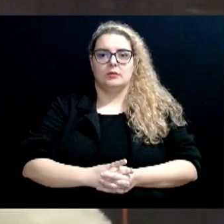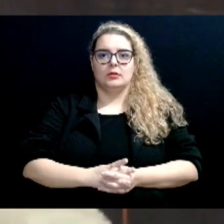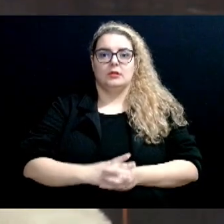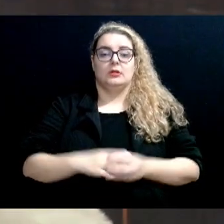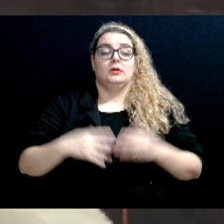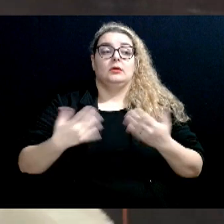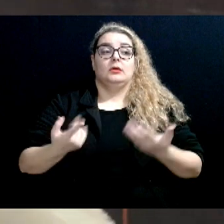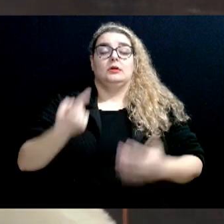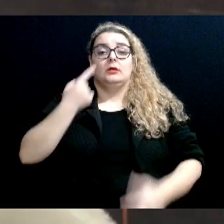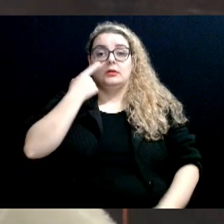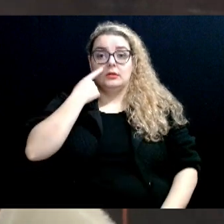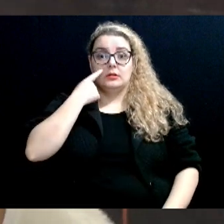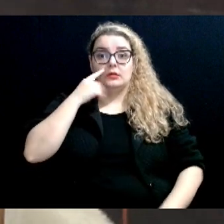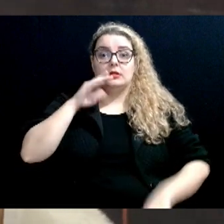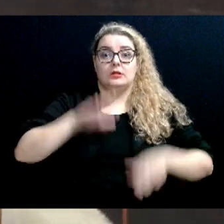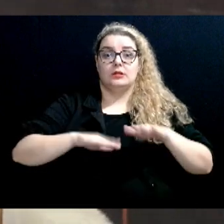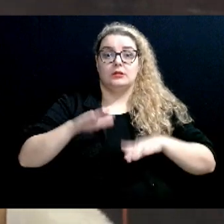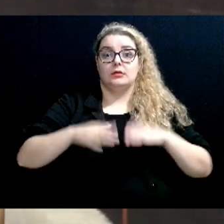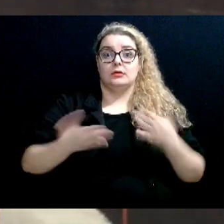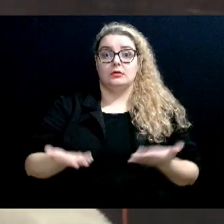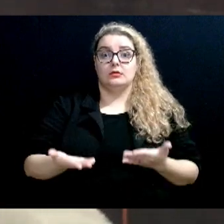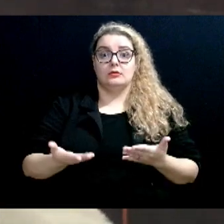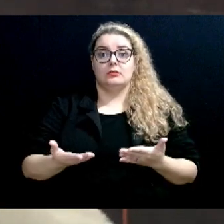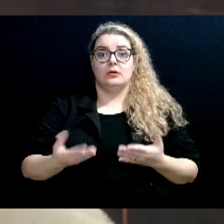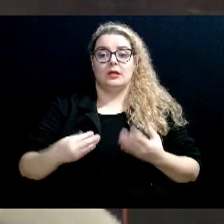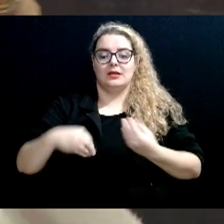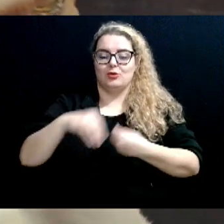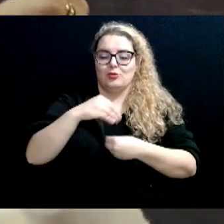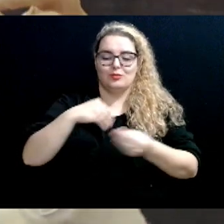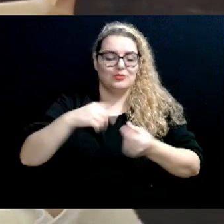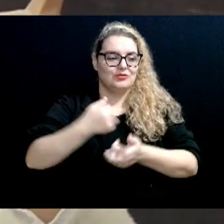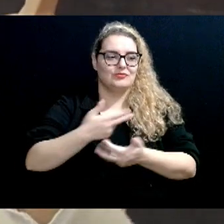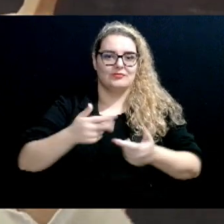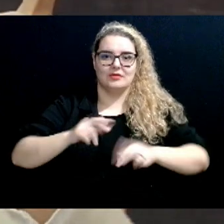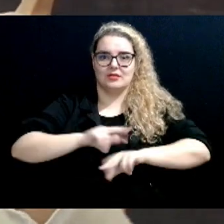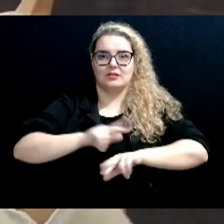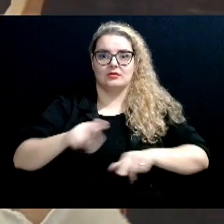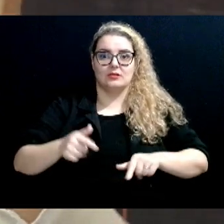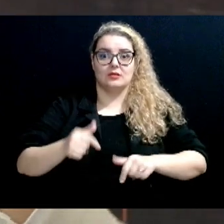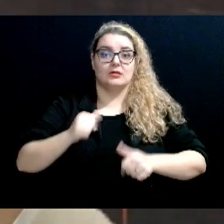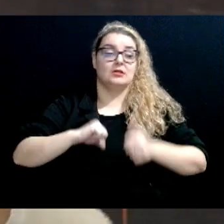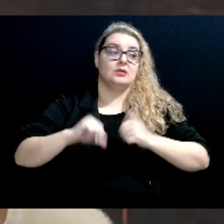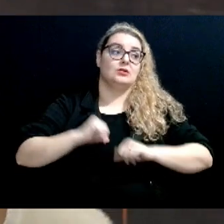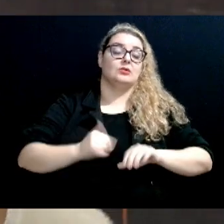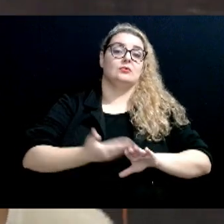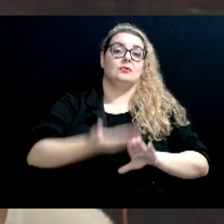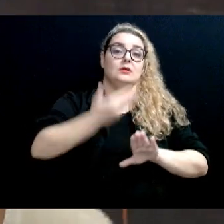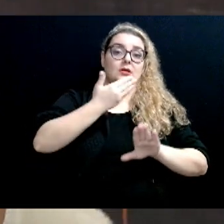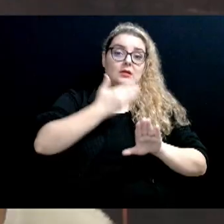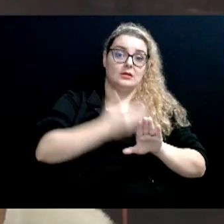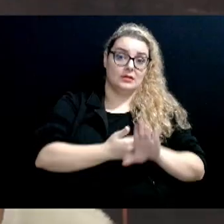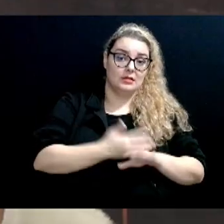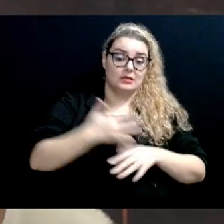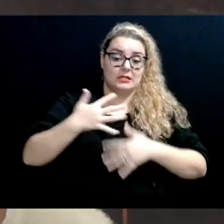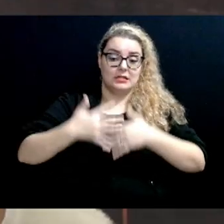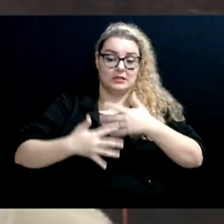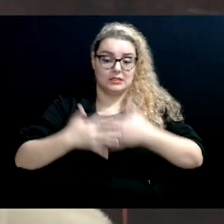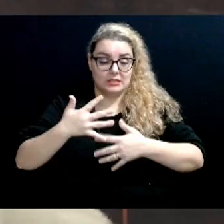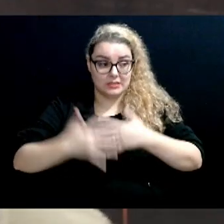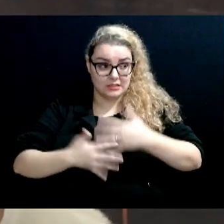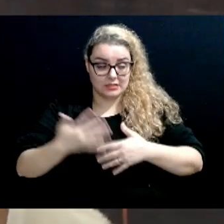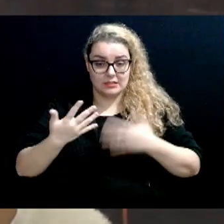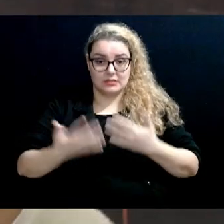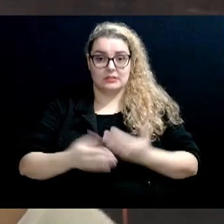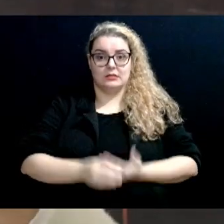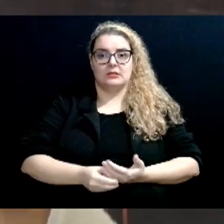de repente, é um misto de coisas e tem uma ansiedade, muitas vezes, atrapalhando nisso, né? Ou a